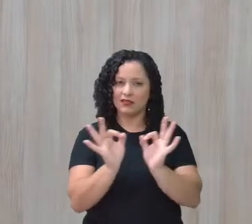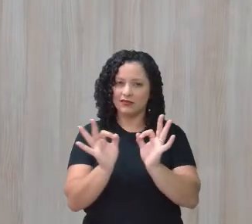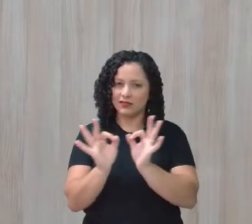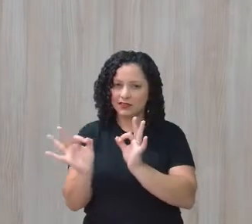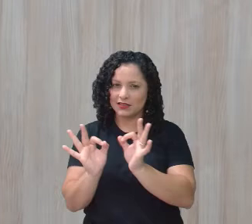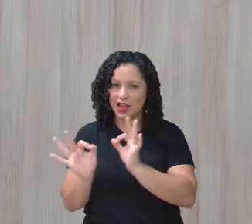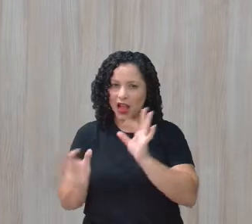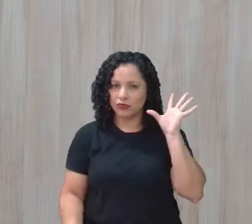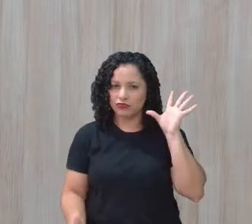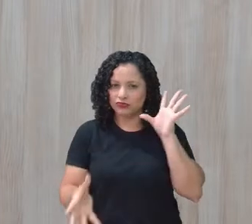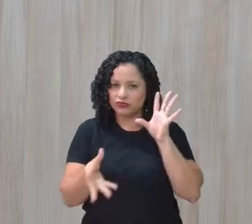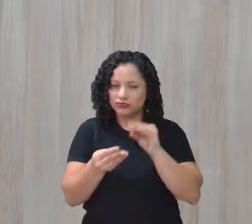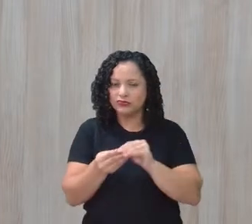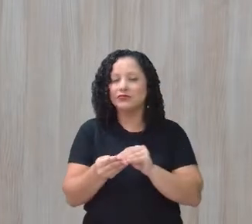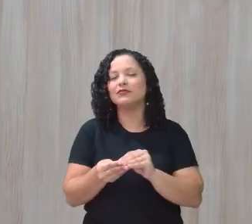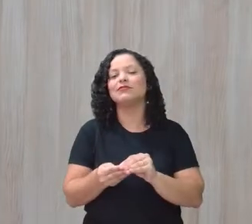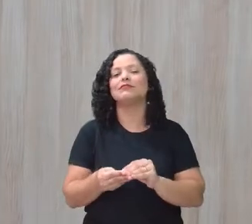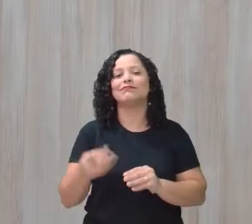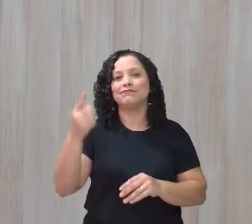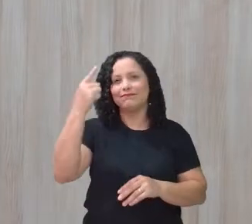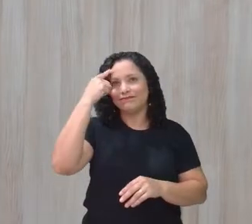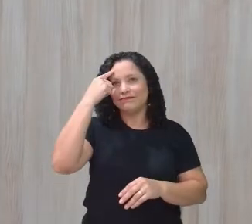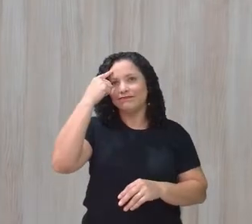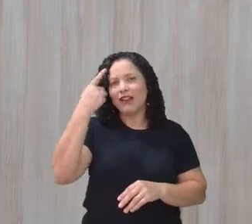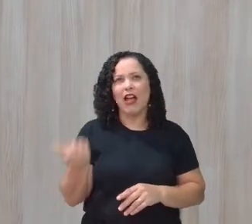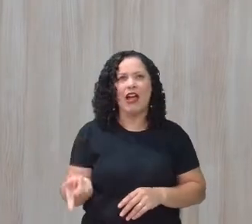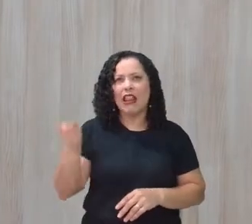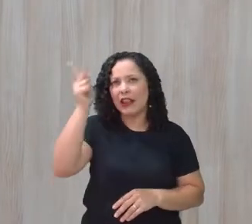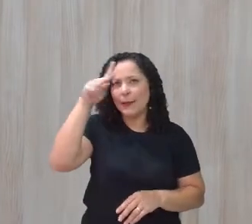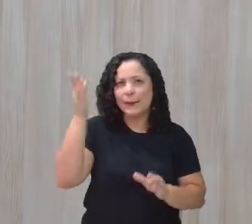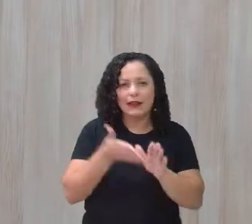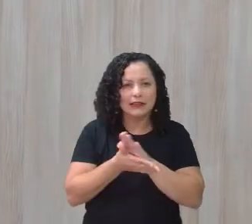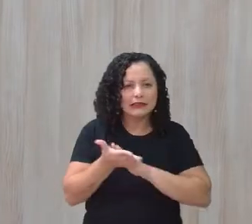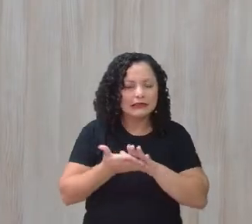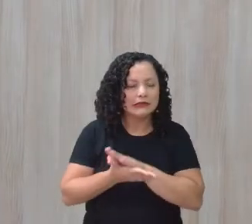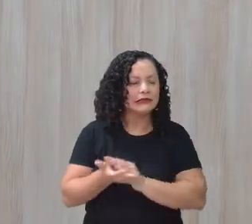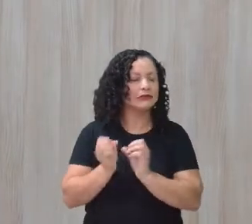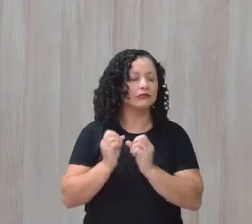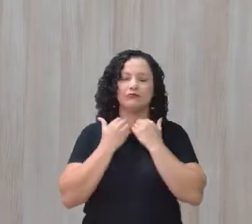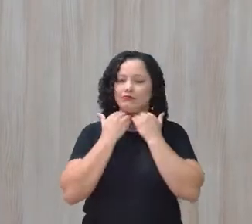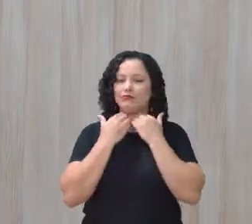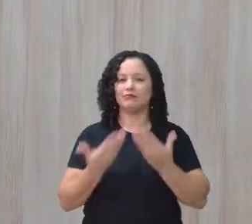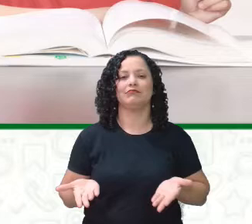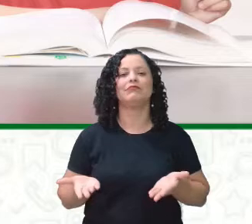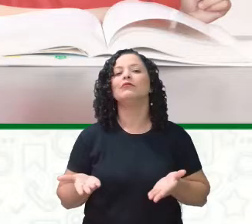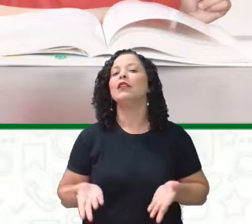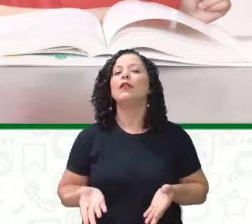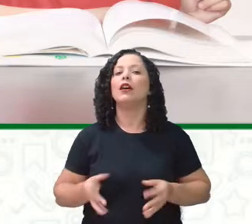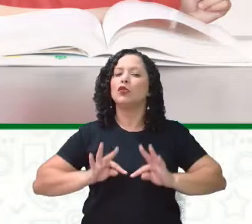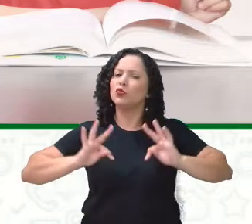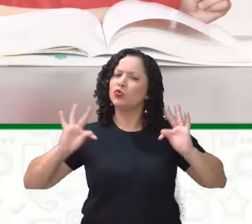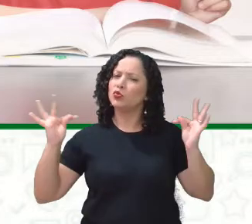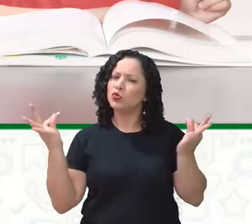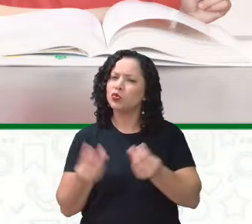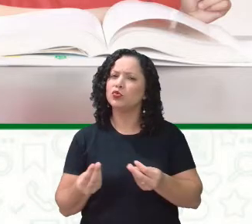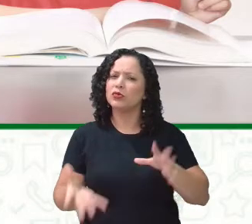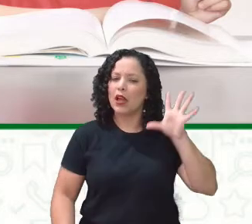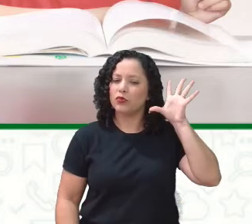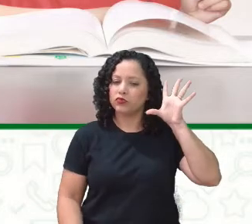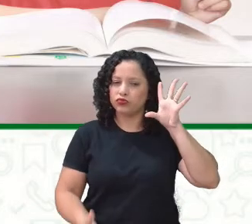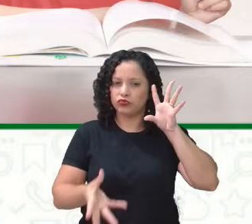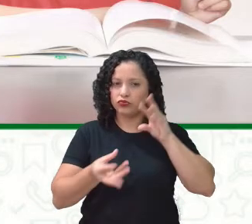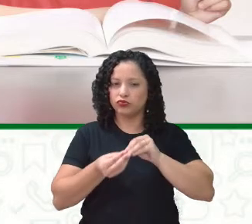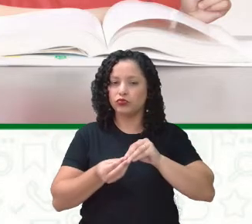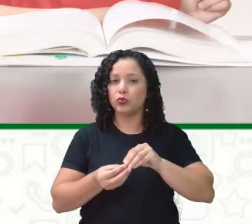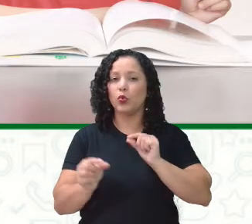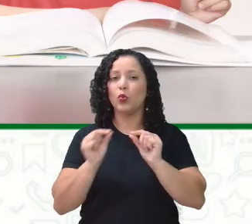ouviu e entendeu no papel. Ah, professor, mas eu não lembro de tudo. Não tem problema. Bota de forma geral, né, sobre o que os